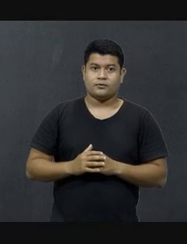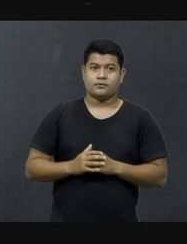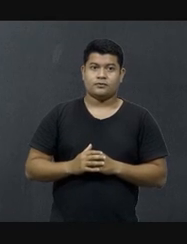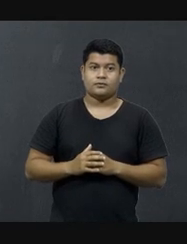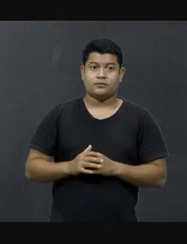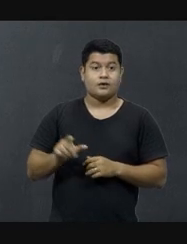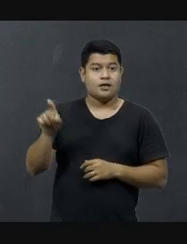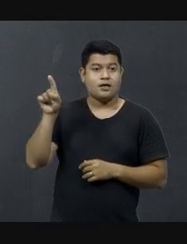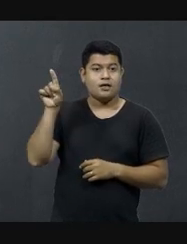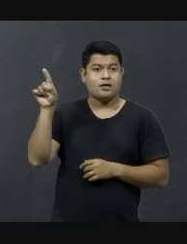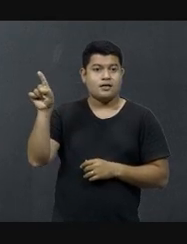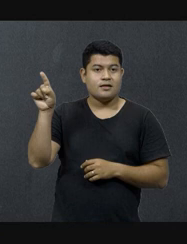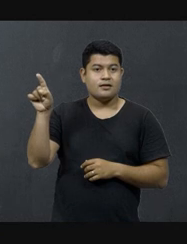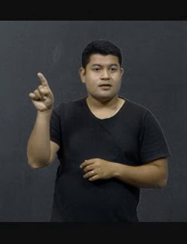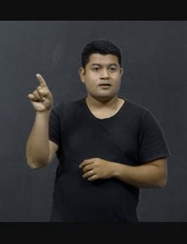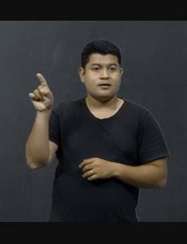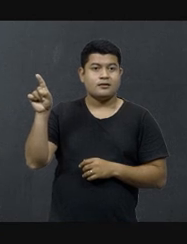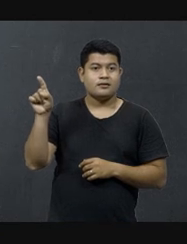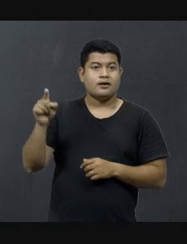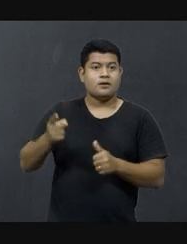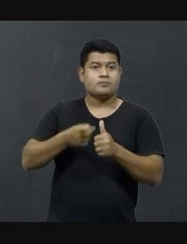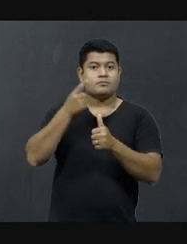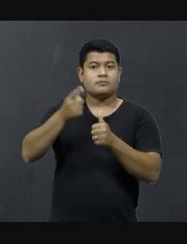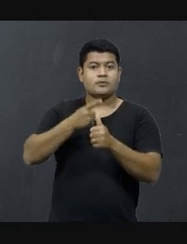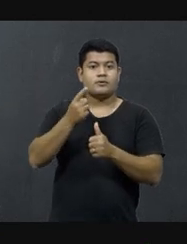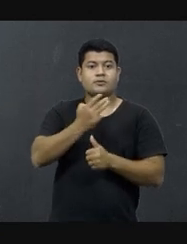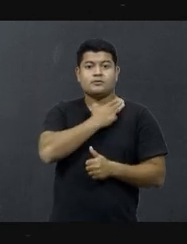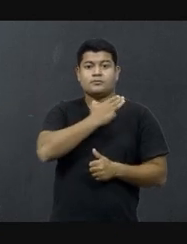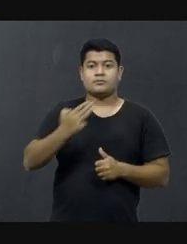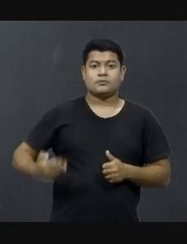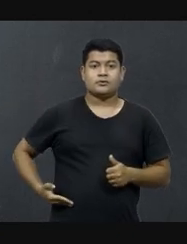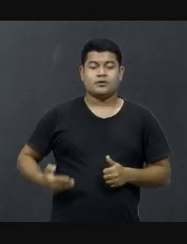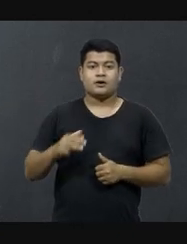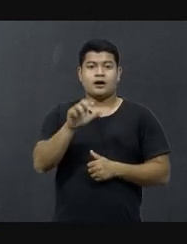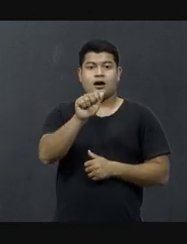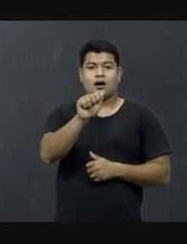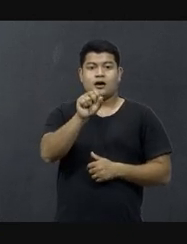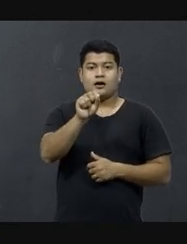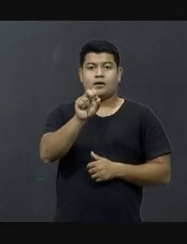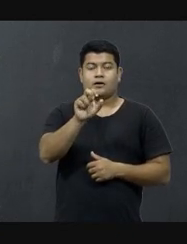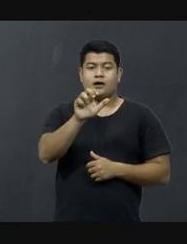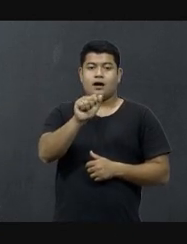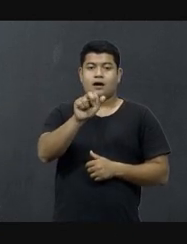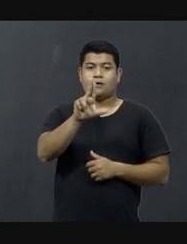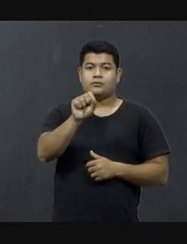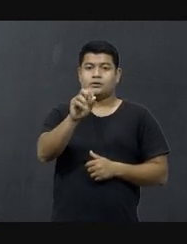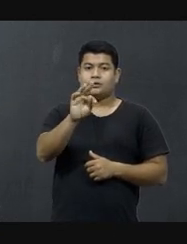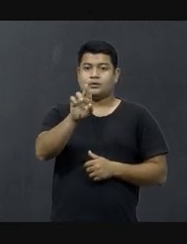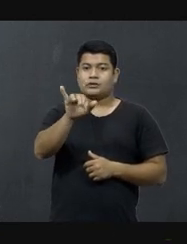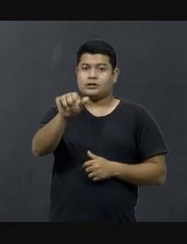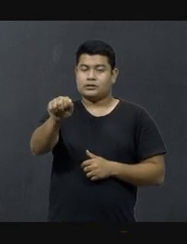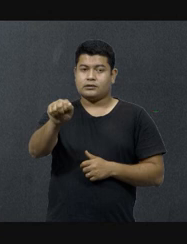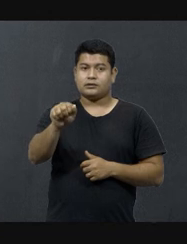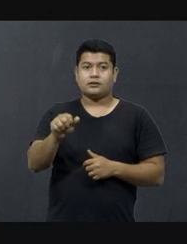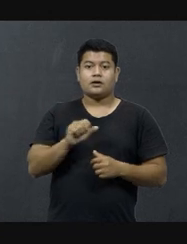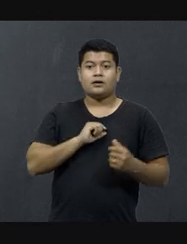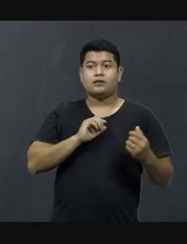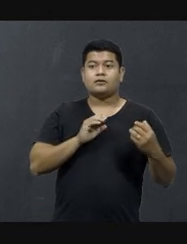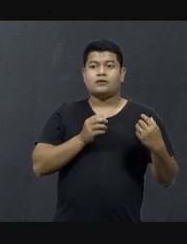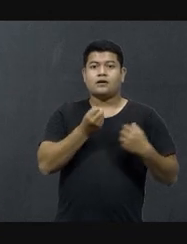Este, senhores, é o primeiro-ministro da Áustria. Ele está indo para um encontro com o primeiro-ministro da